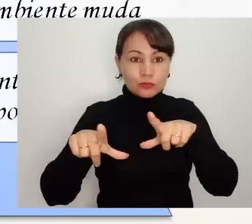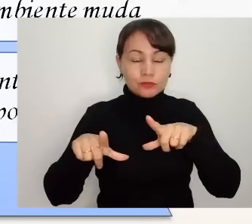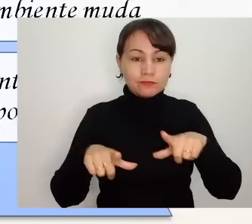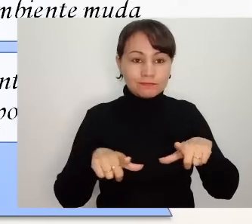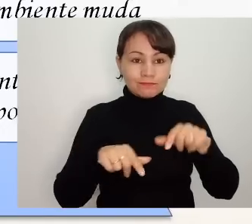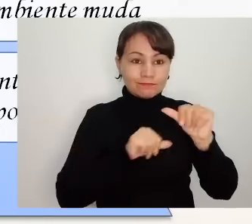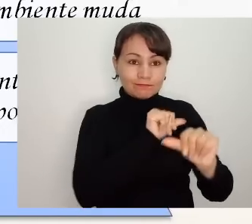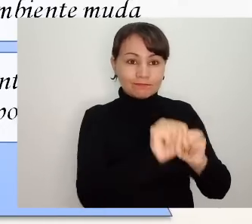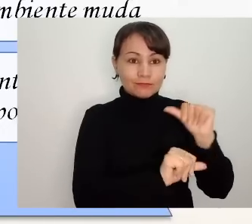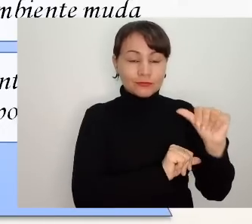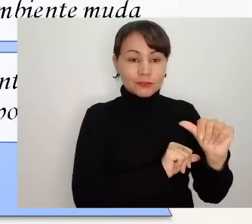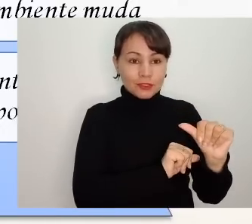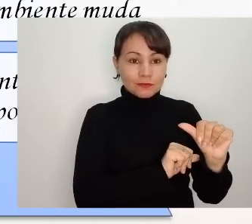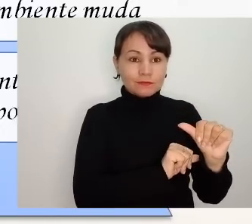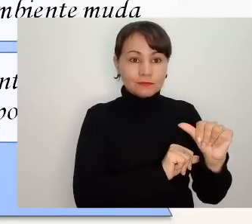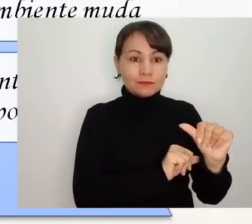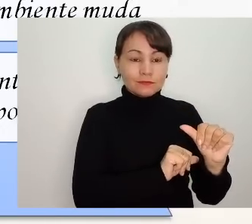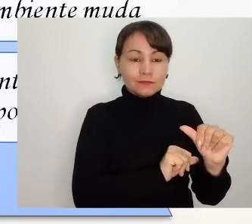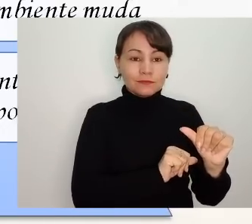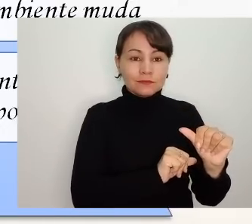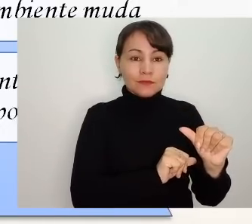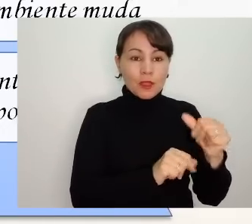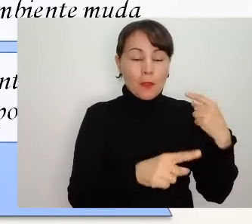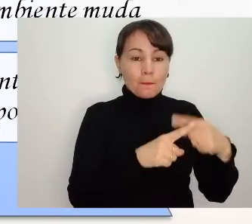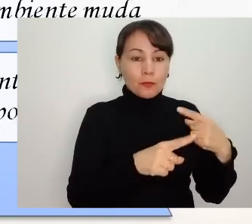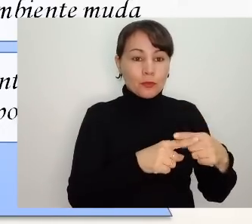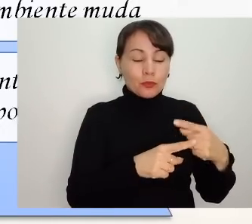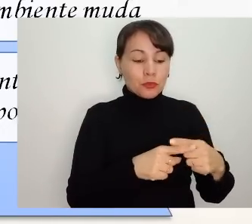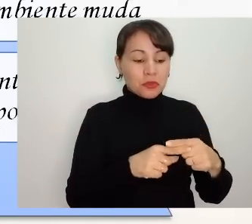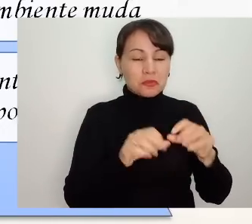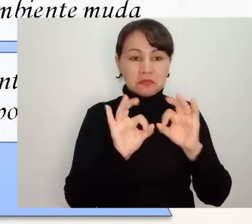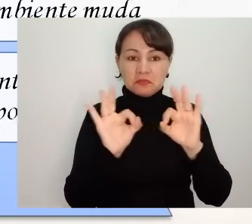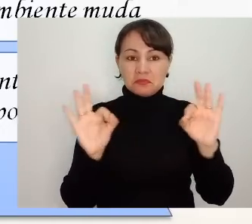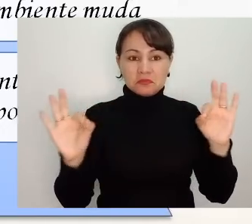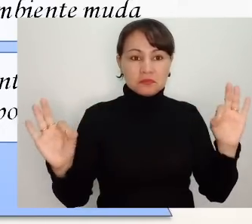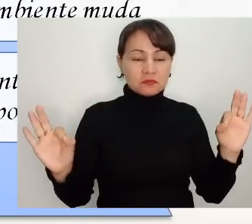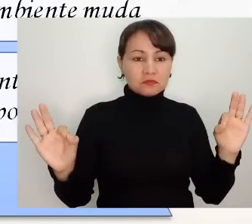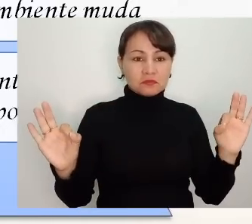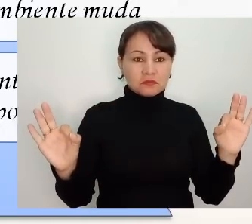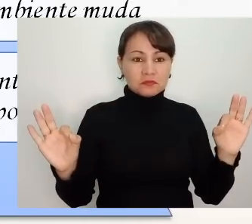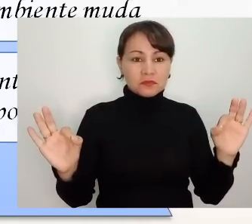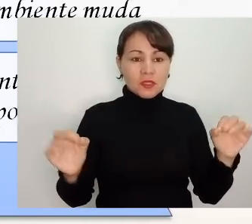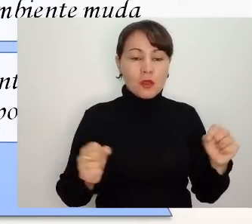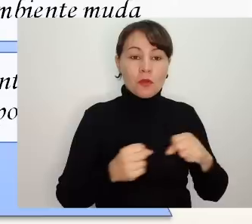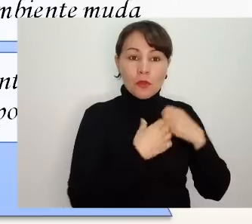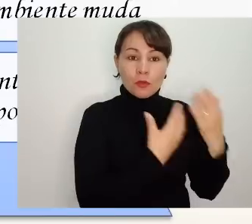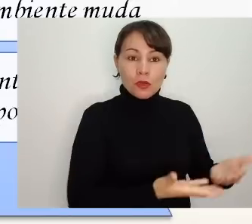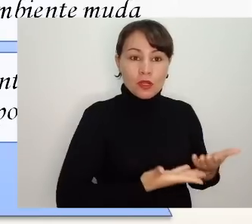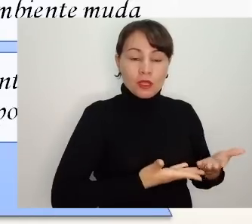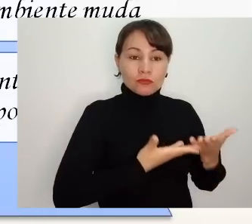muda. E o ambiente muda por causas naturais